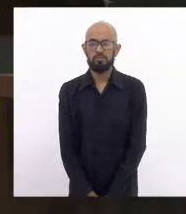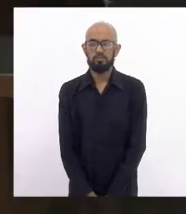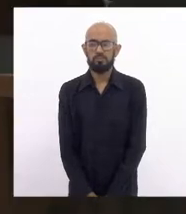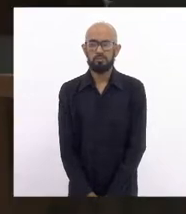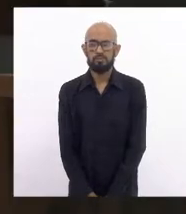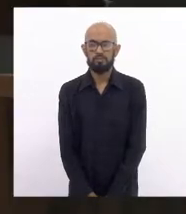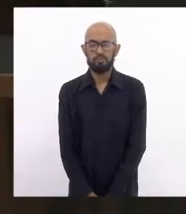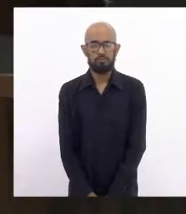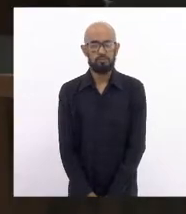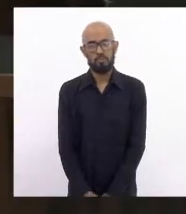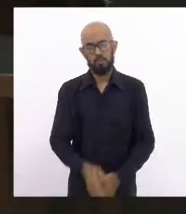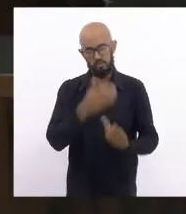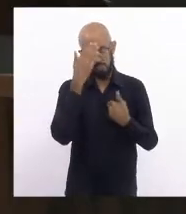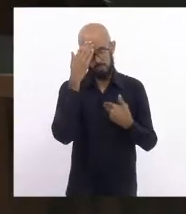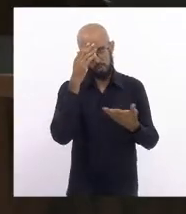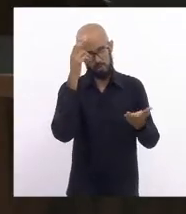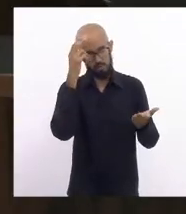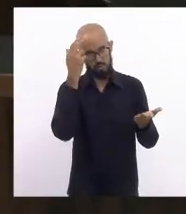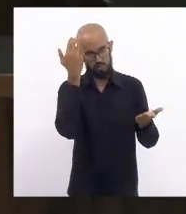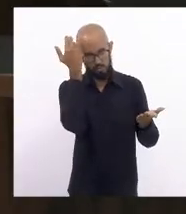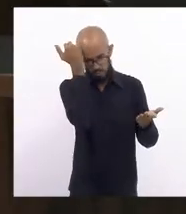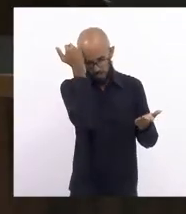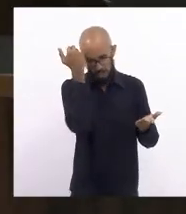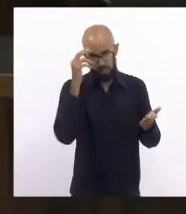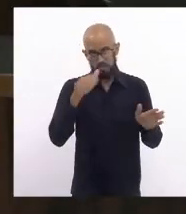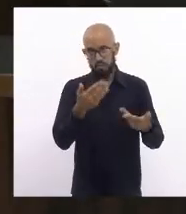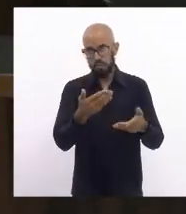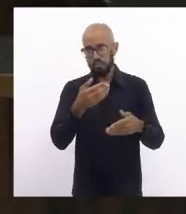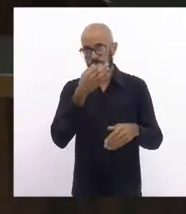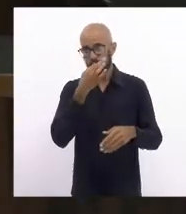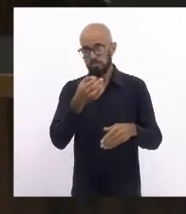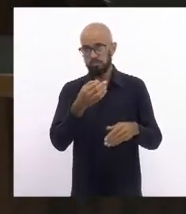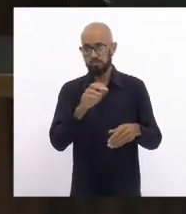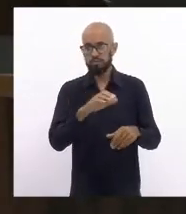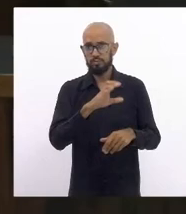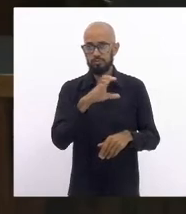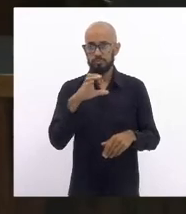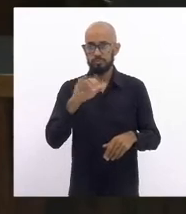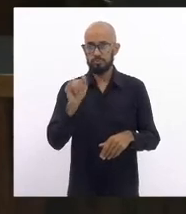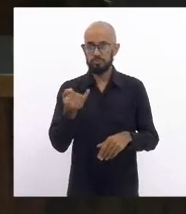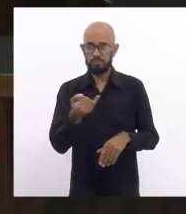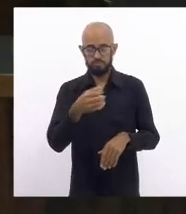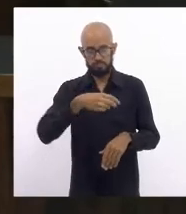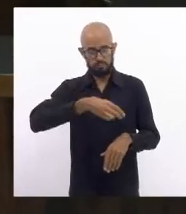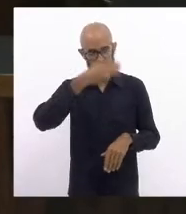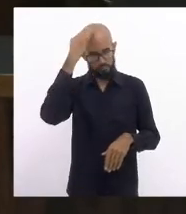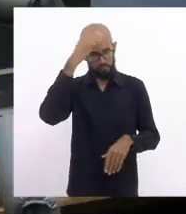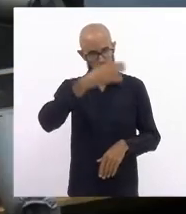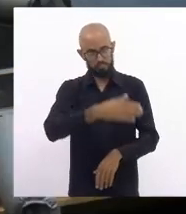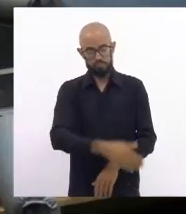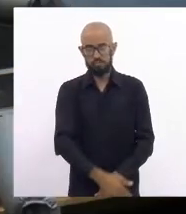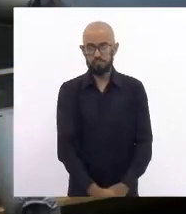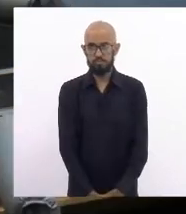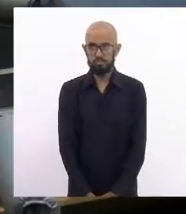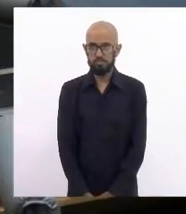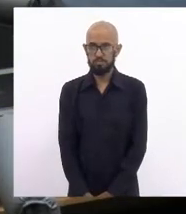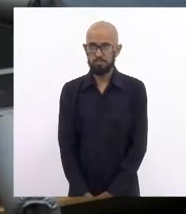Obrigado, deputado Eliomar. Vamos escolher os pareceres. Pela CCJ, deputado Márcio Pacheco.